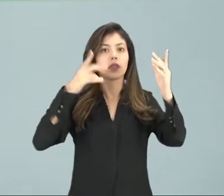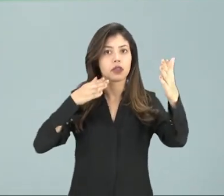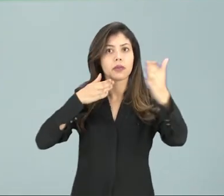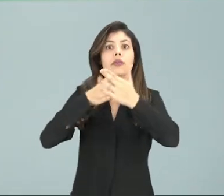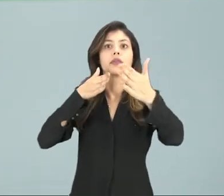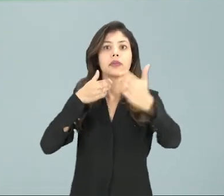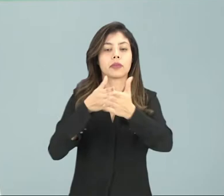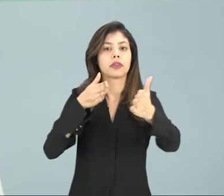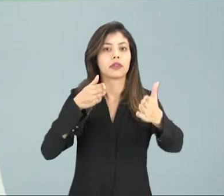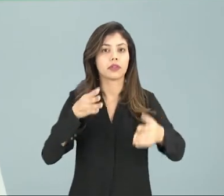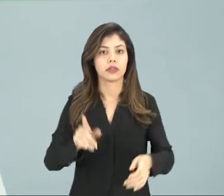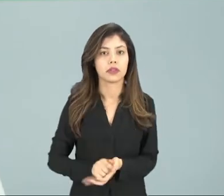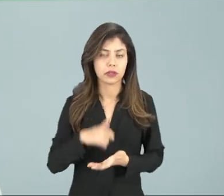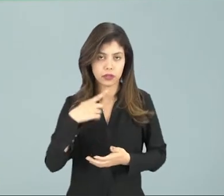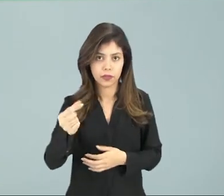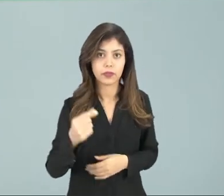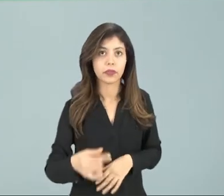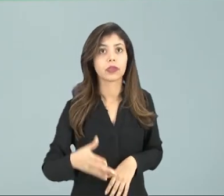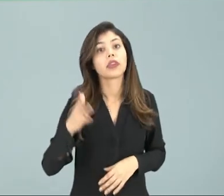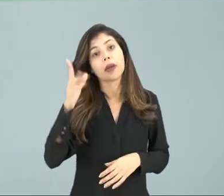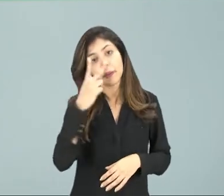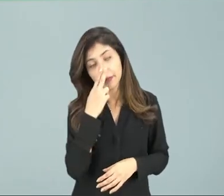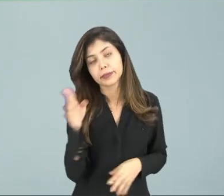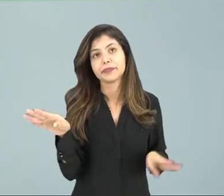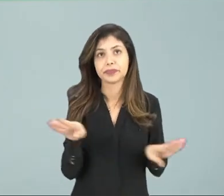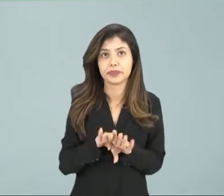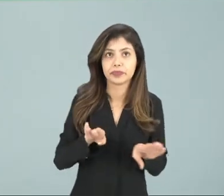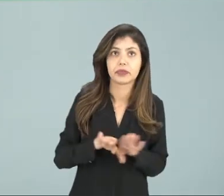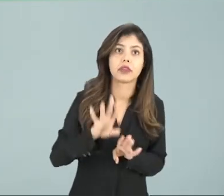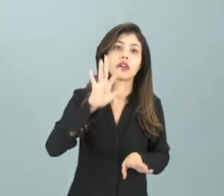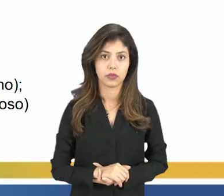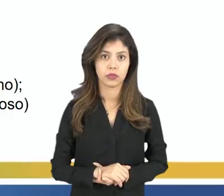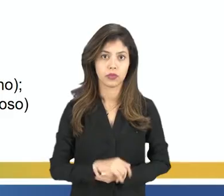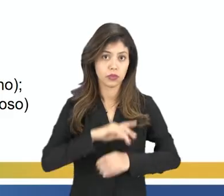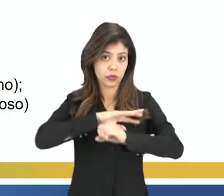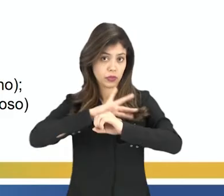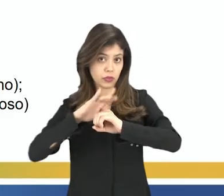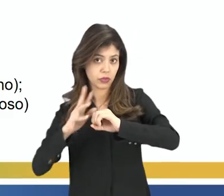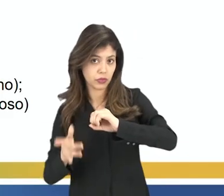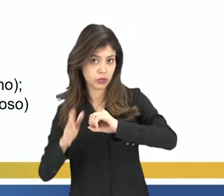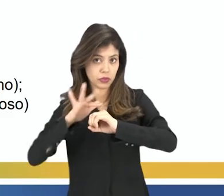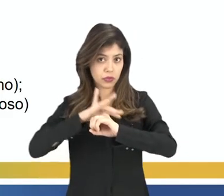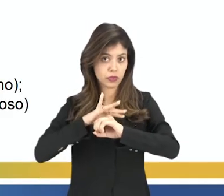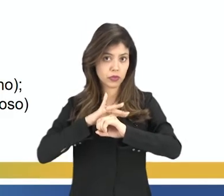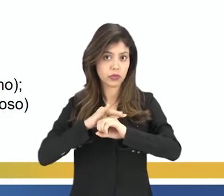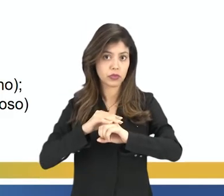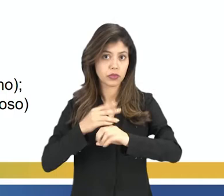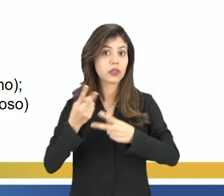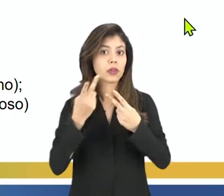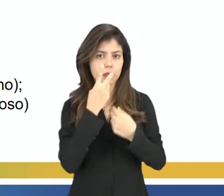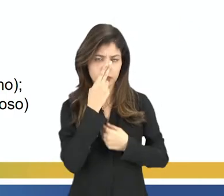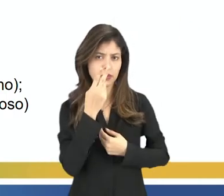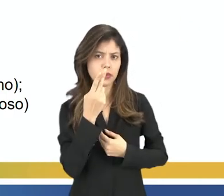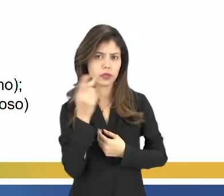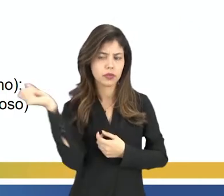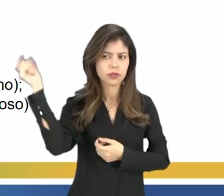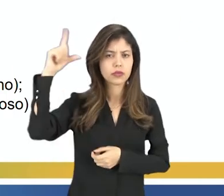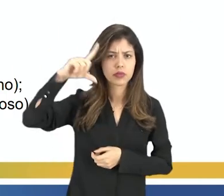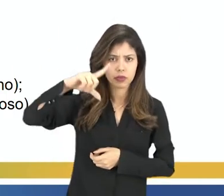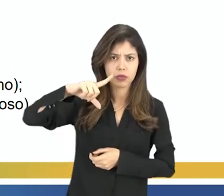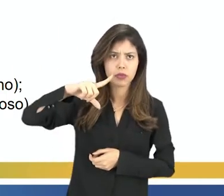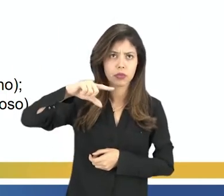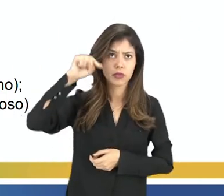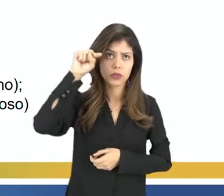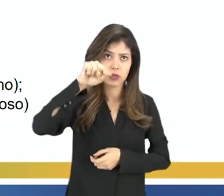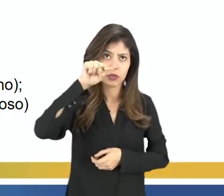sair é semelhante também as estufas nas plantações na atmosfera é semelhante a luz do